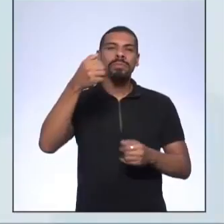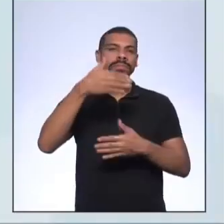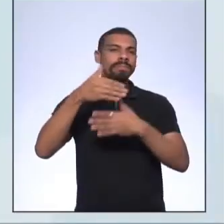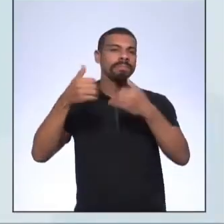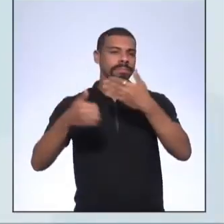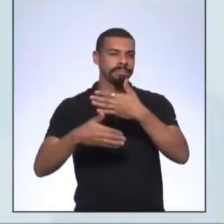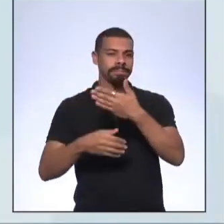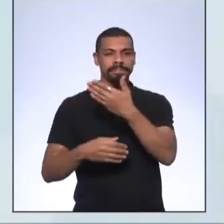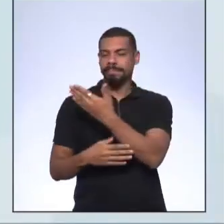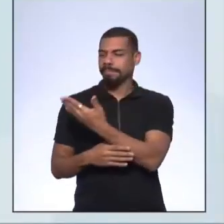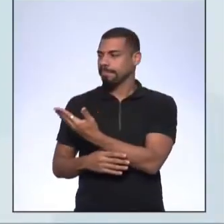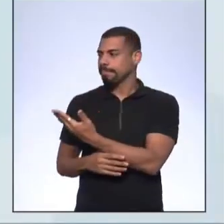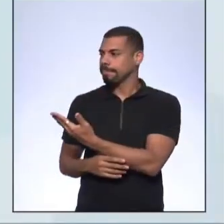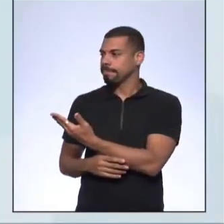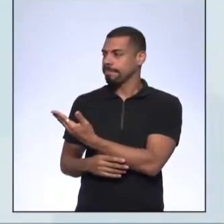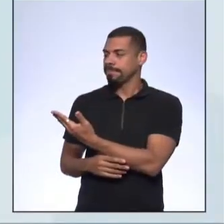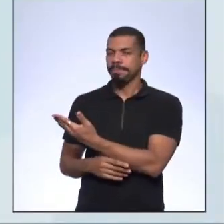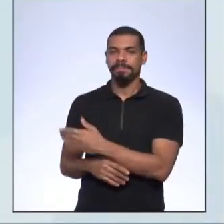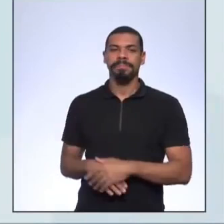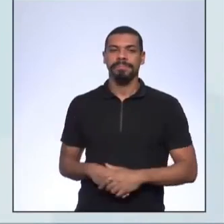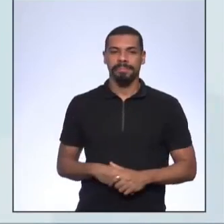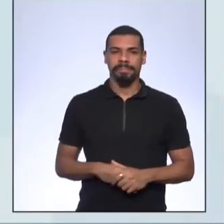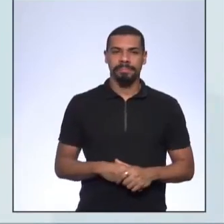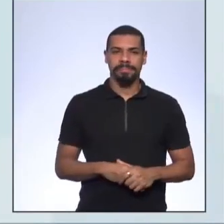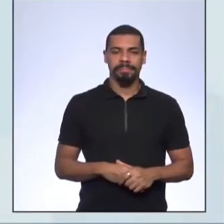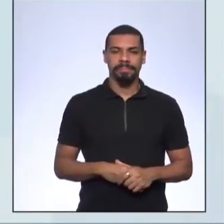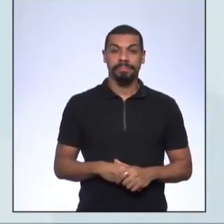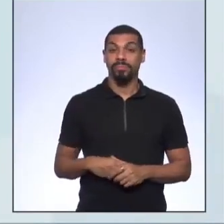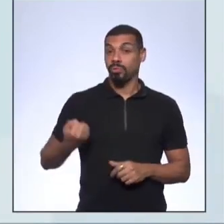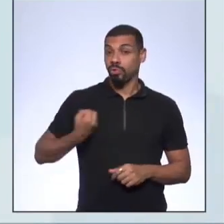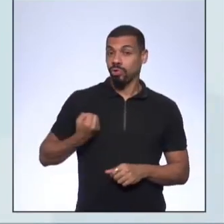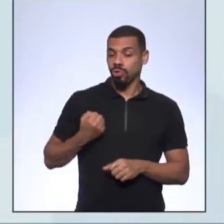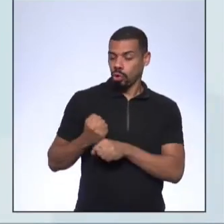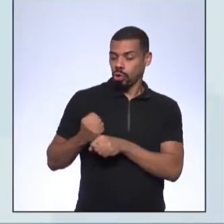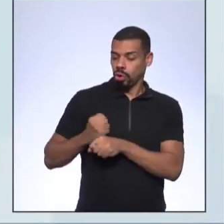favor. Então, olha só a cronologia aí. Né?